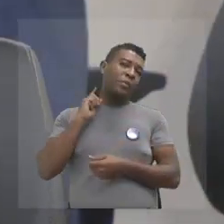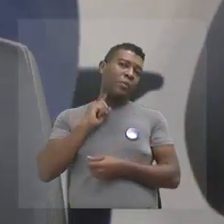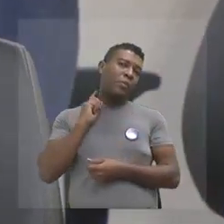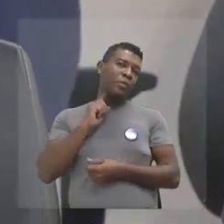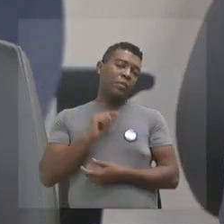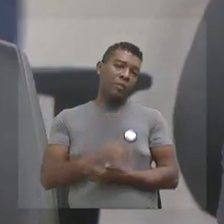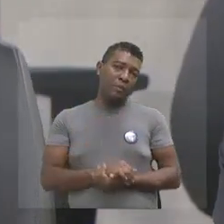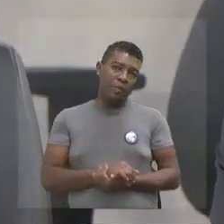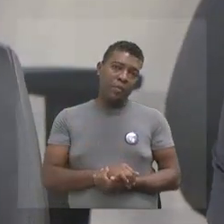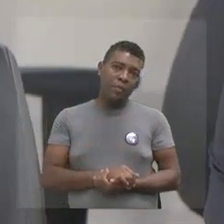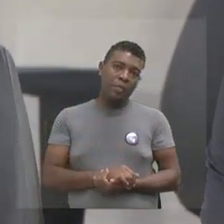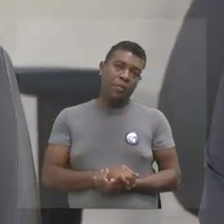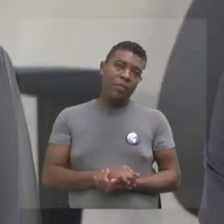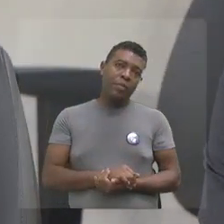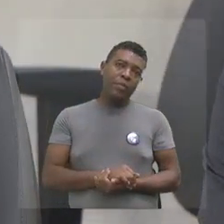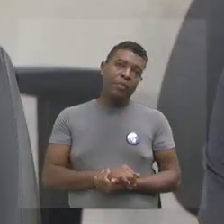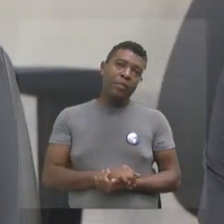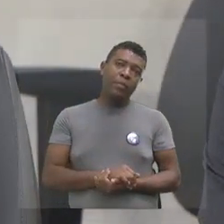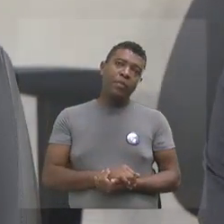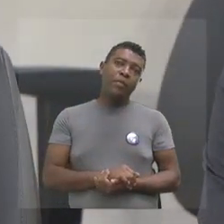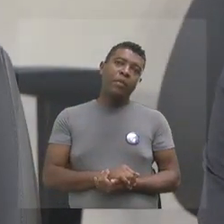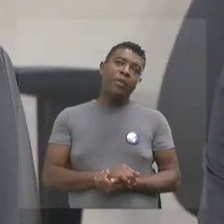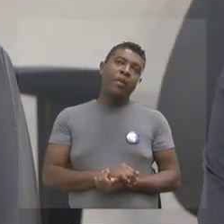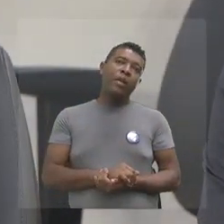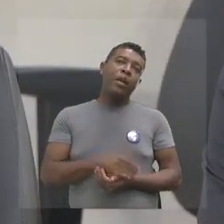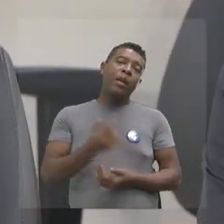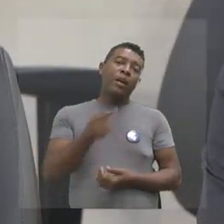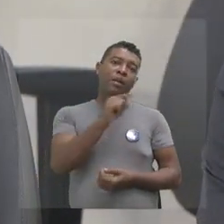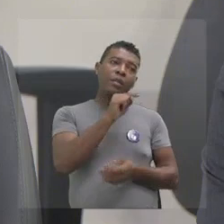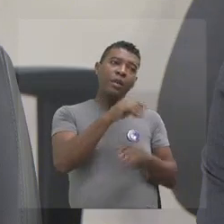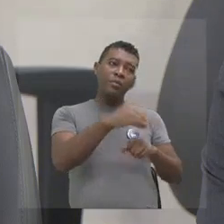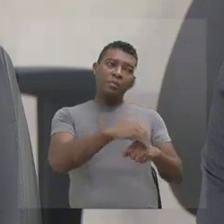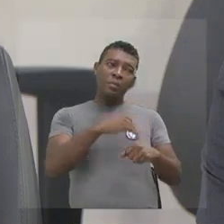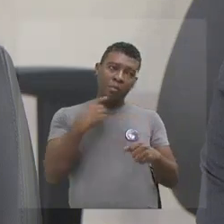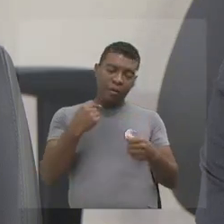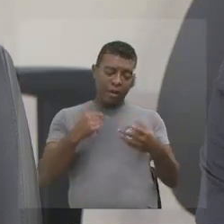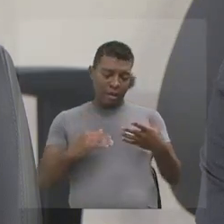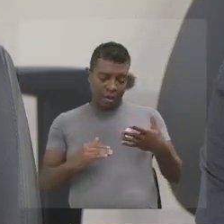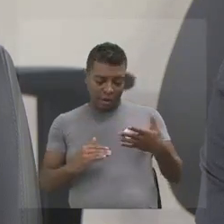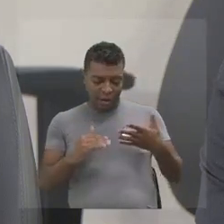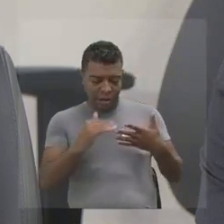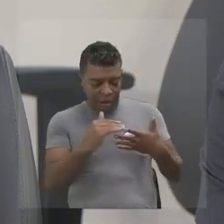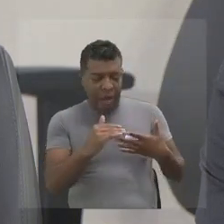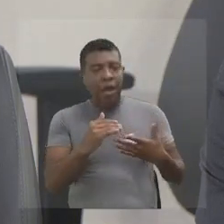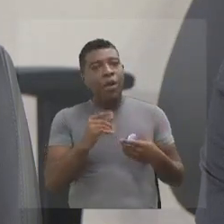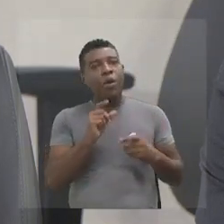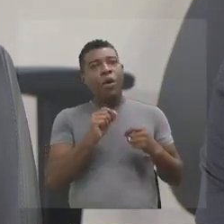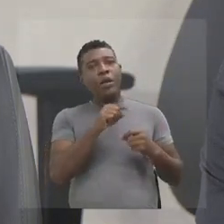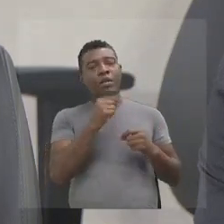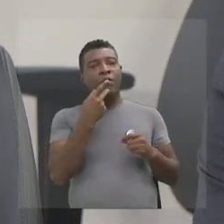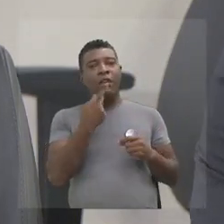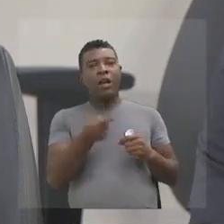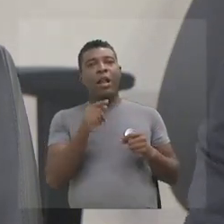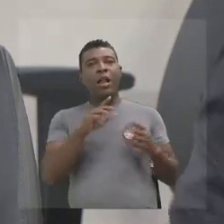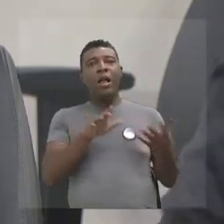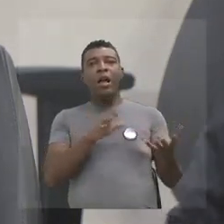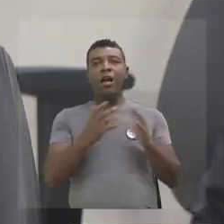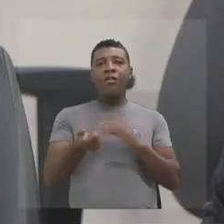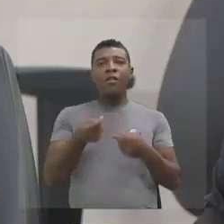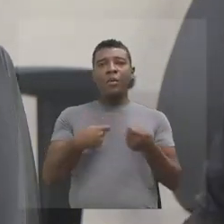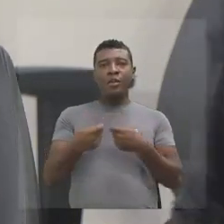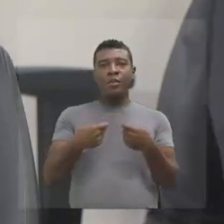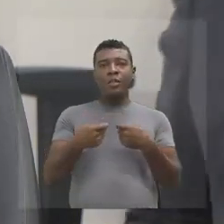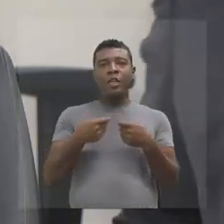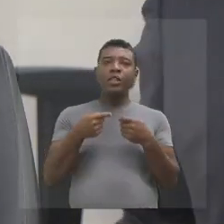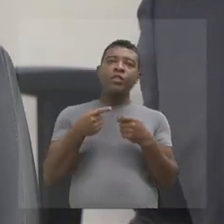só indo de trás para frente Deputado um ponto que você fala né Nós tratamos muito a reforma administrativa exatamente com esse